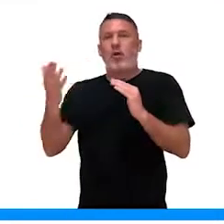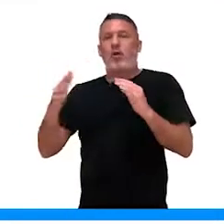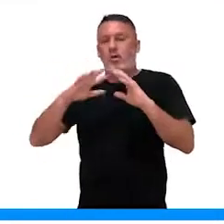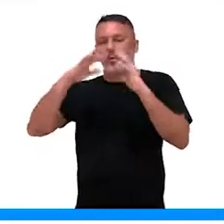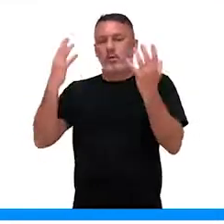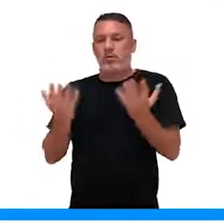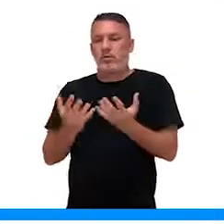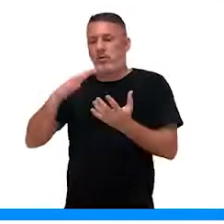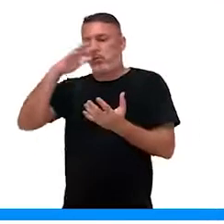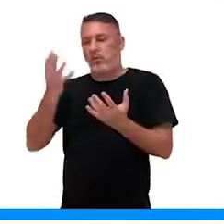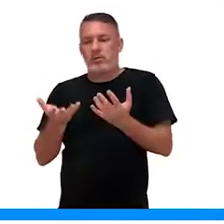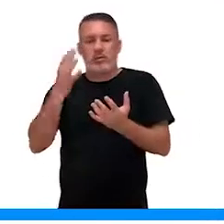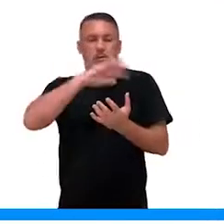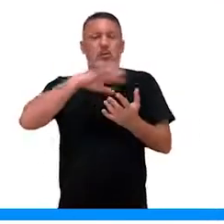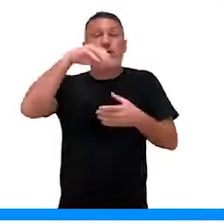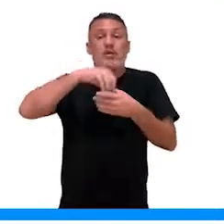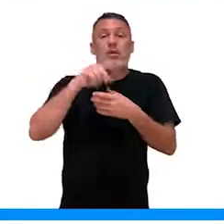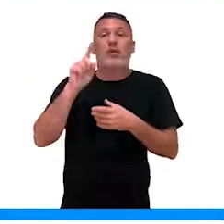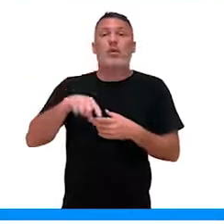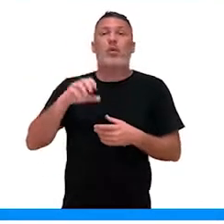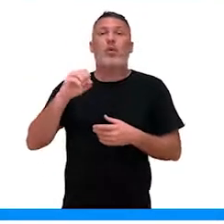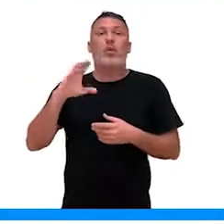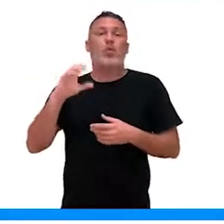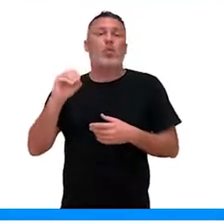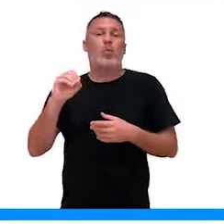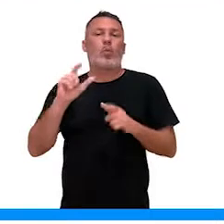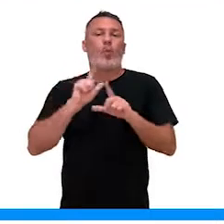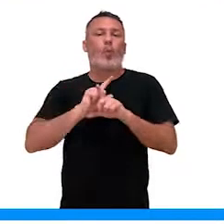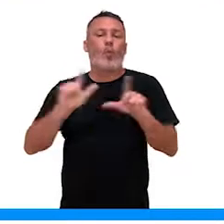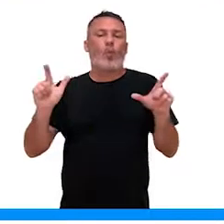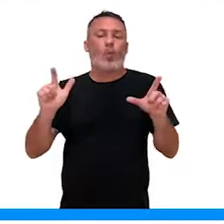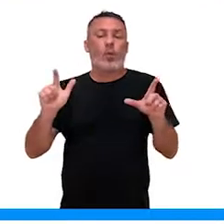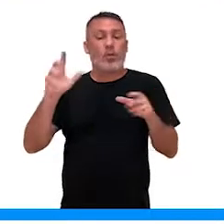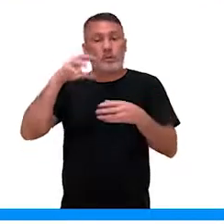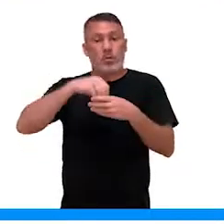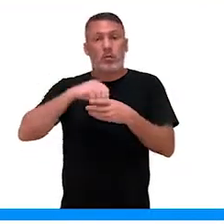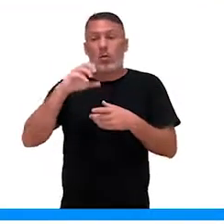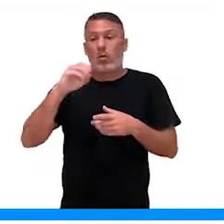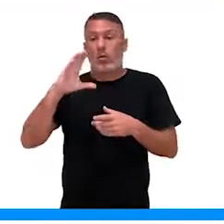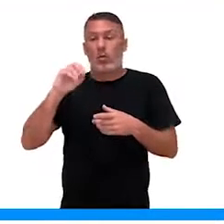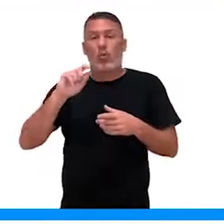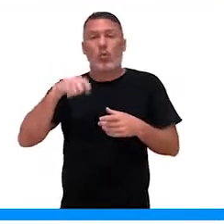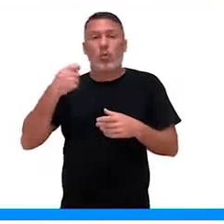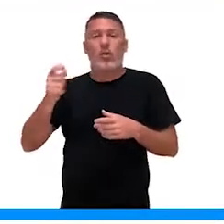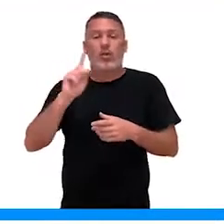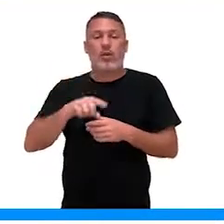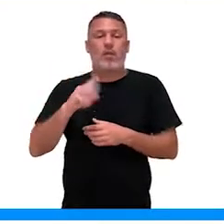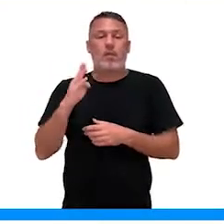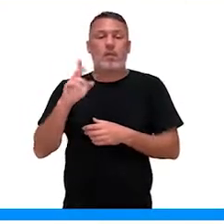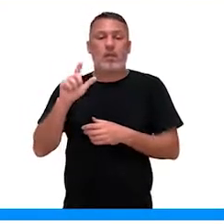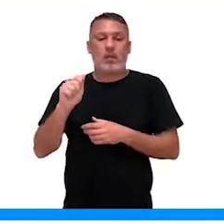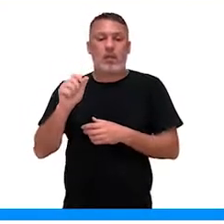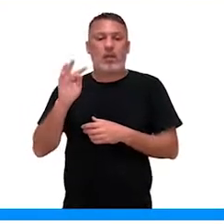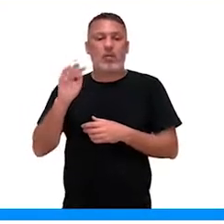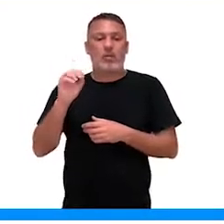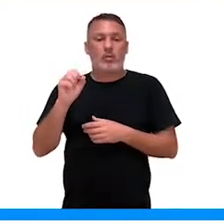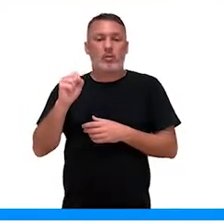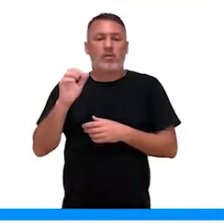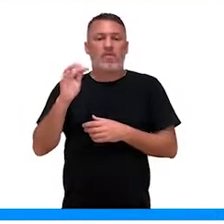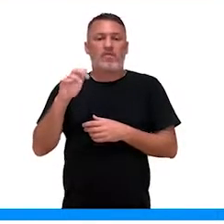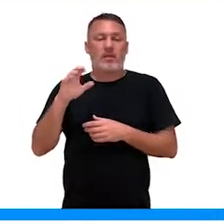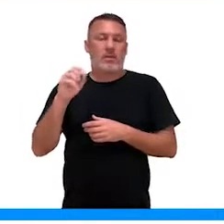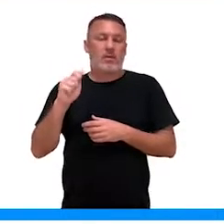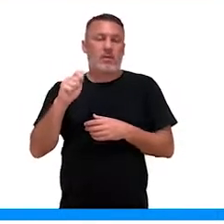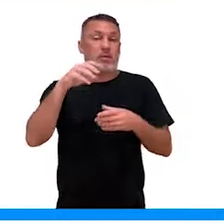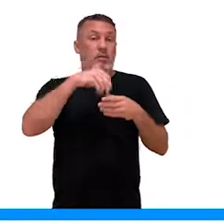com uma substância oca no meio. Essa camada de célula oca é chamada de blastocélia, uma cavidade que fica aí no